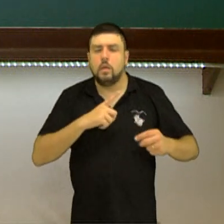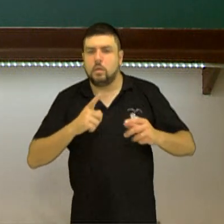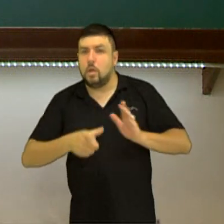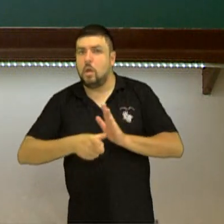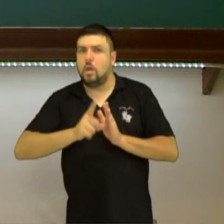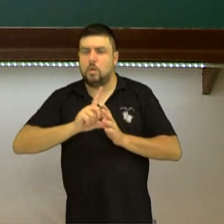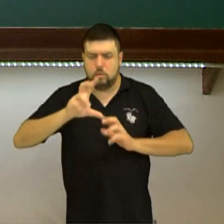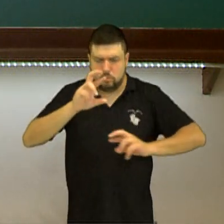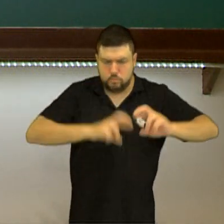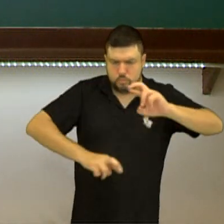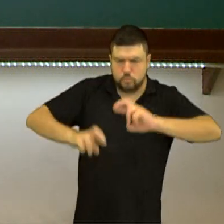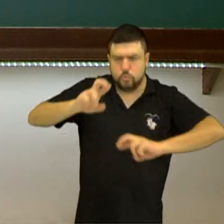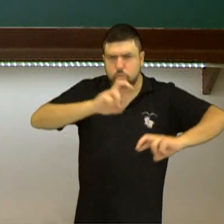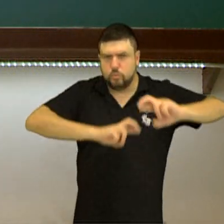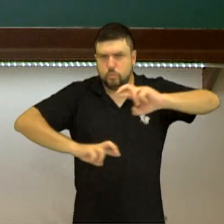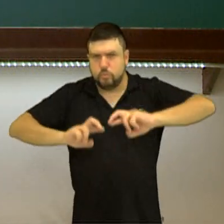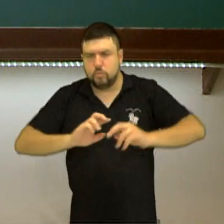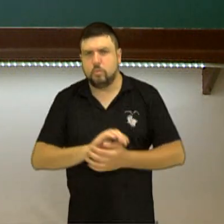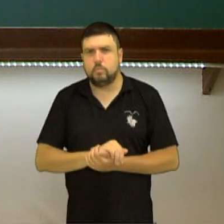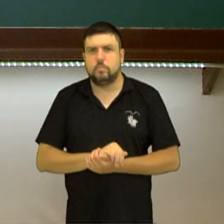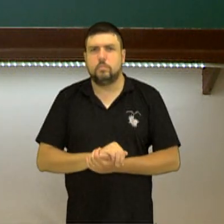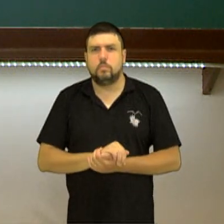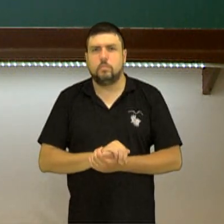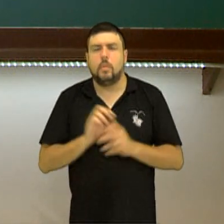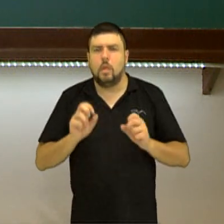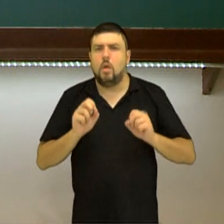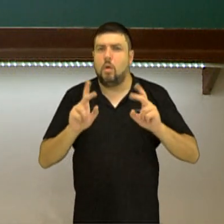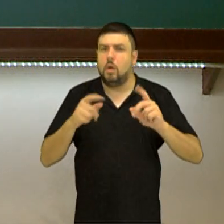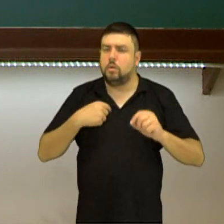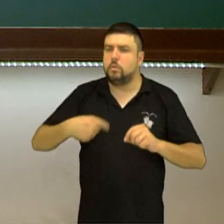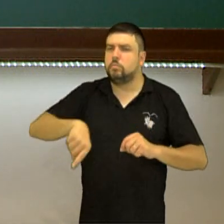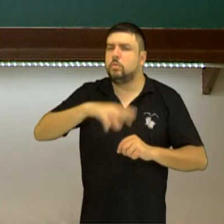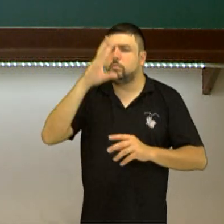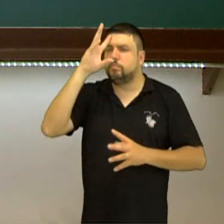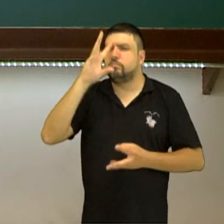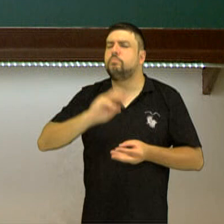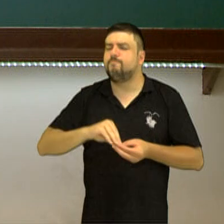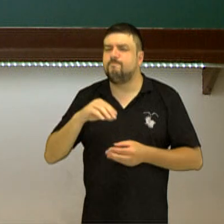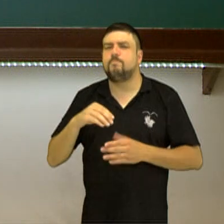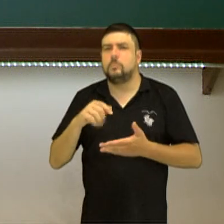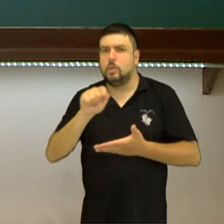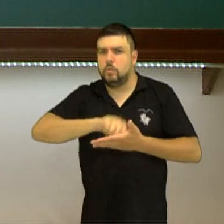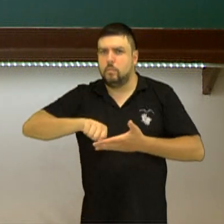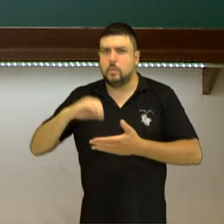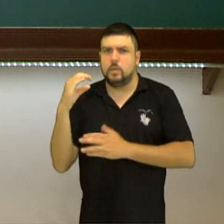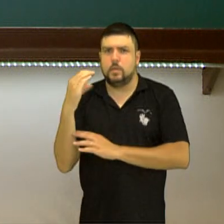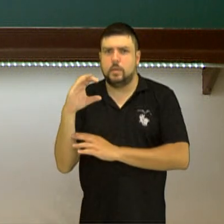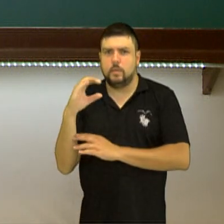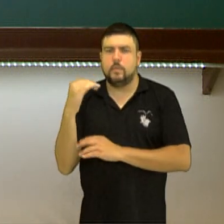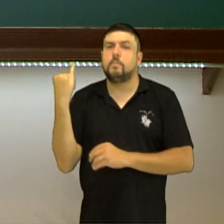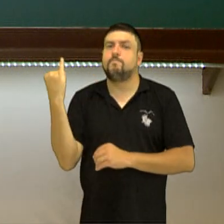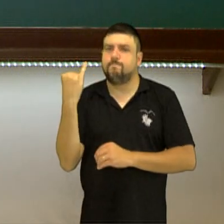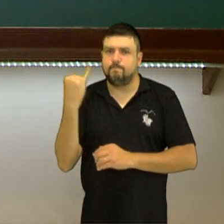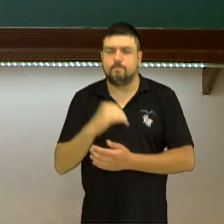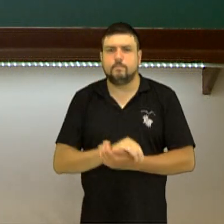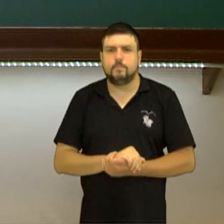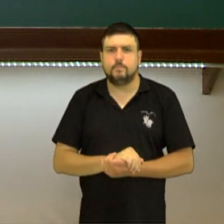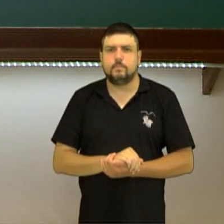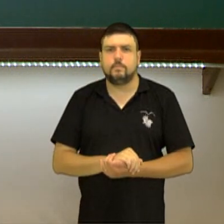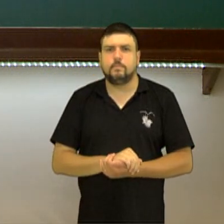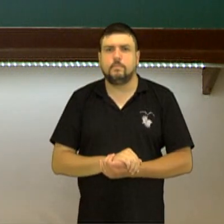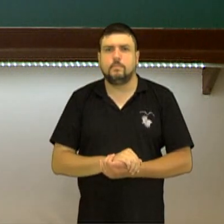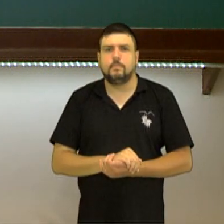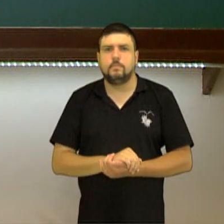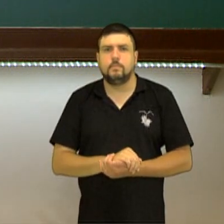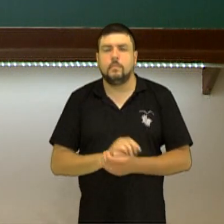tá? Bom, como que se expressa, então, o número de notação científica? Eu vou apresentar aqui uma receita, né? Até pus um